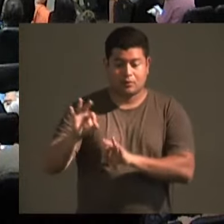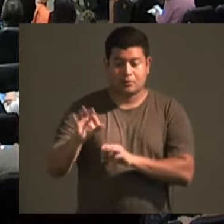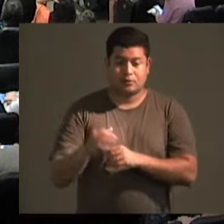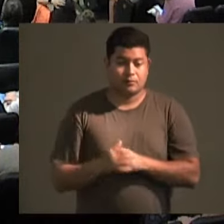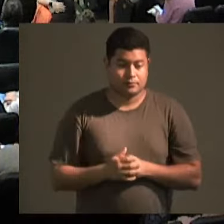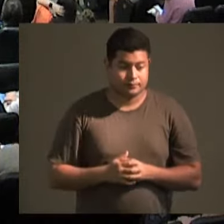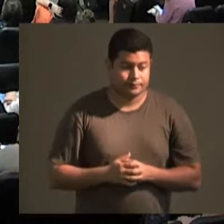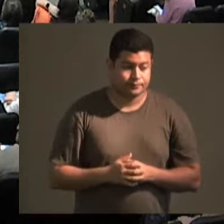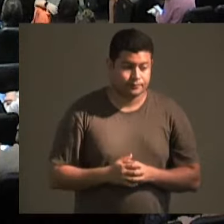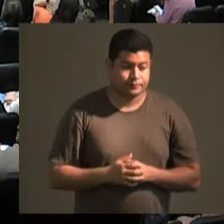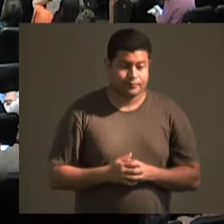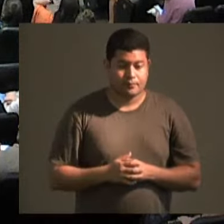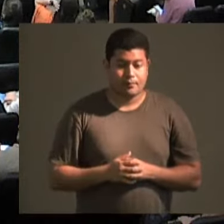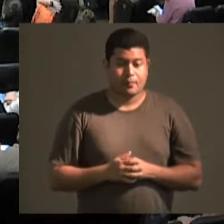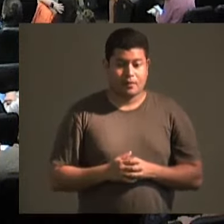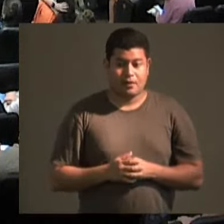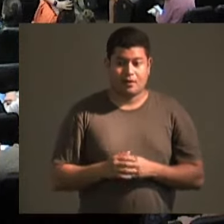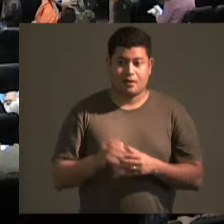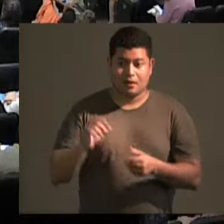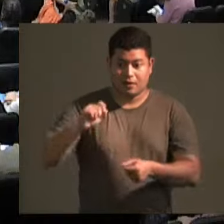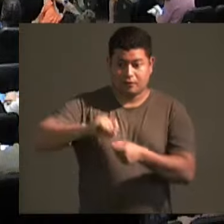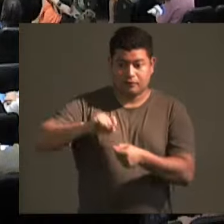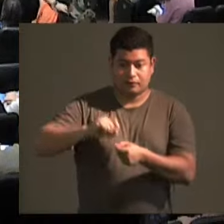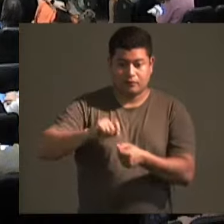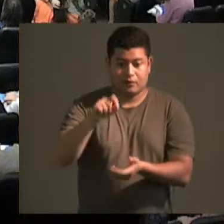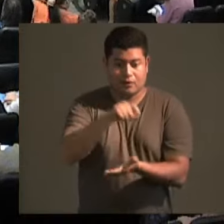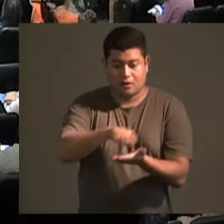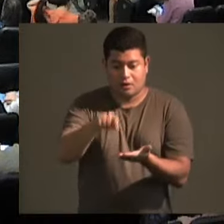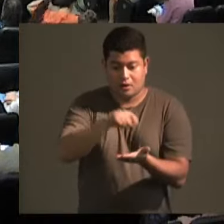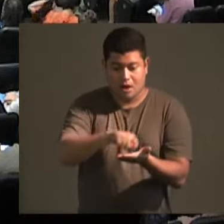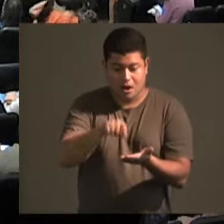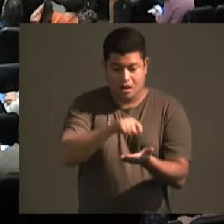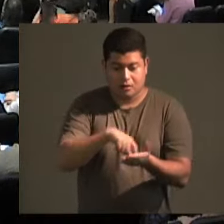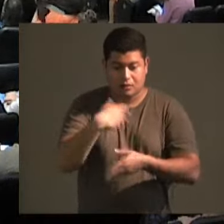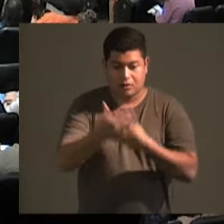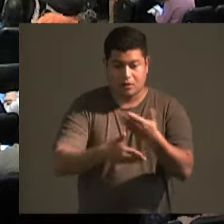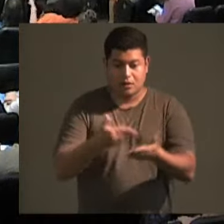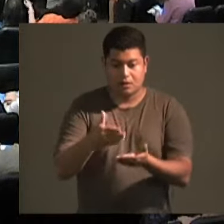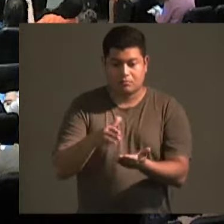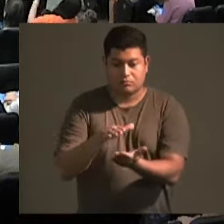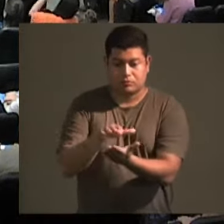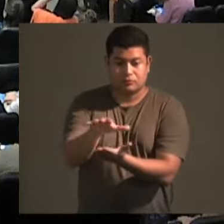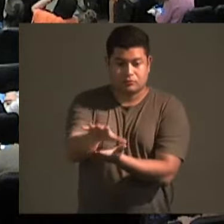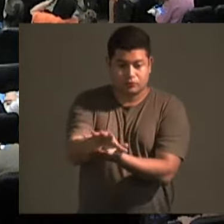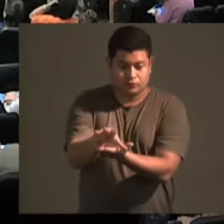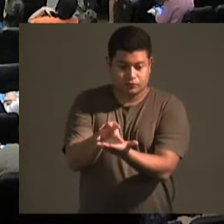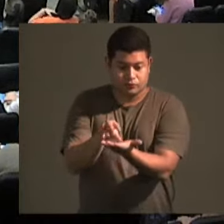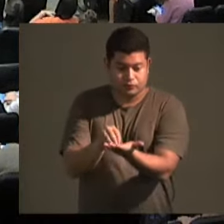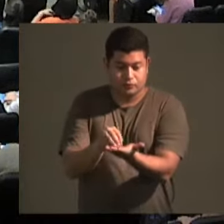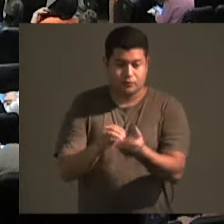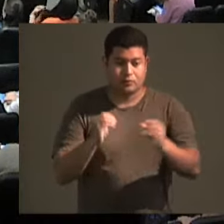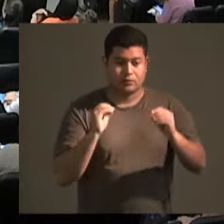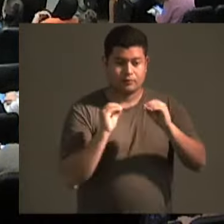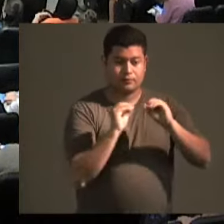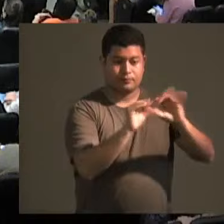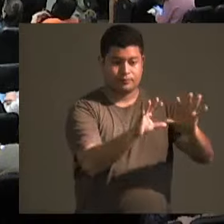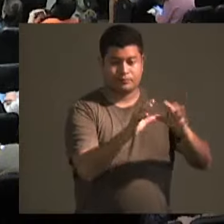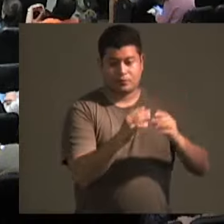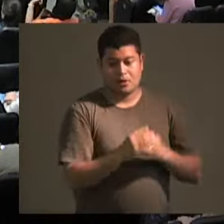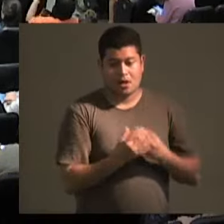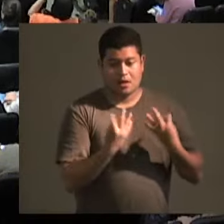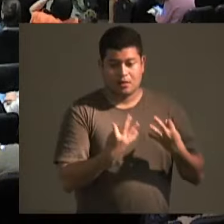feito à mão ainda, e ele é digitalizado e não lançado num sistema. Eu acho que, inclusive, eu esqueci teu